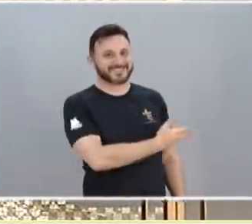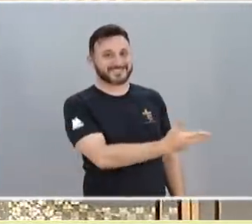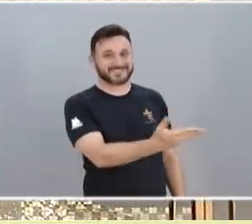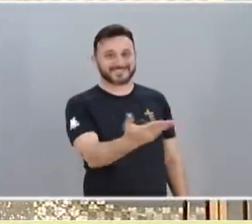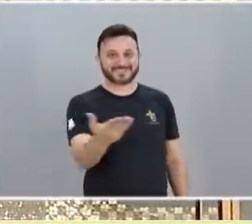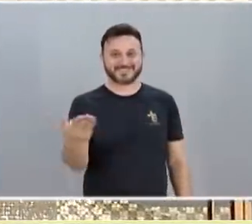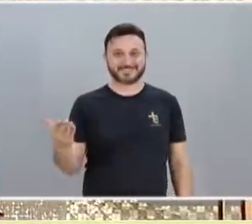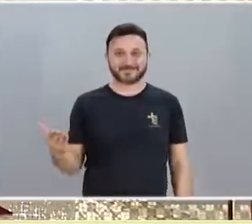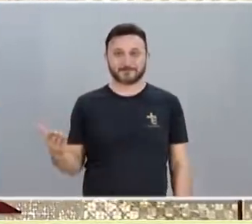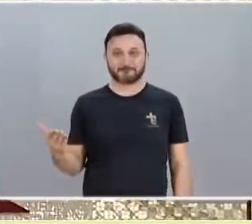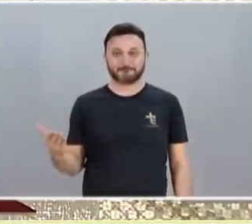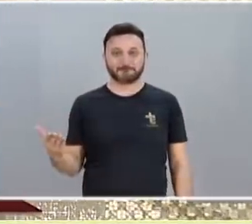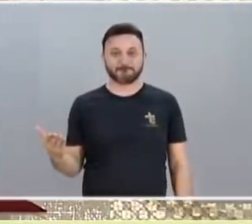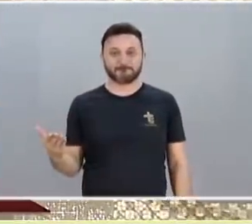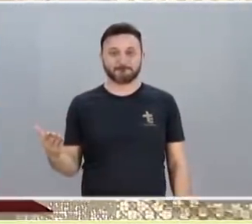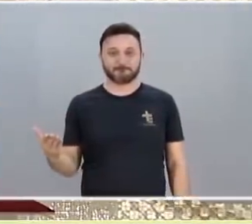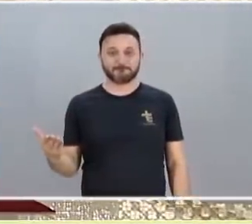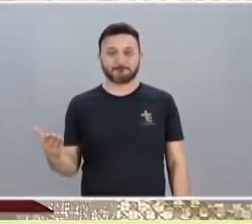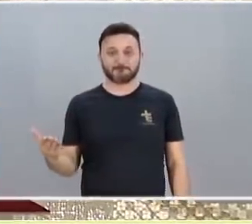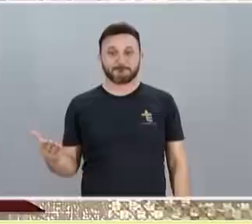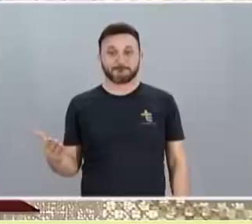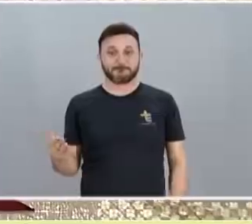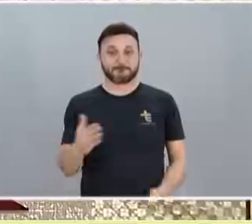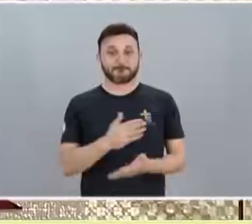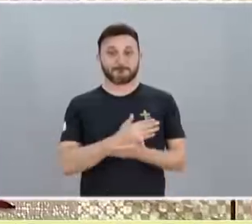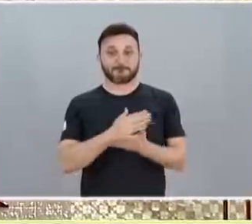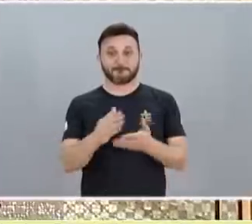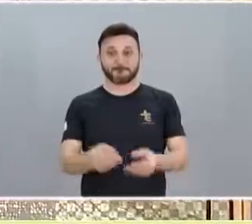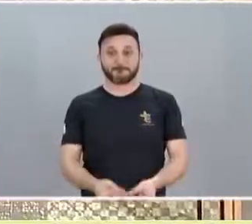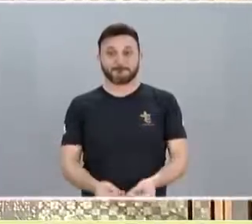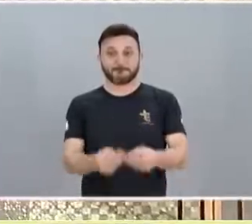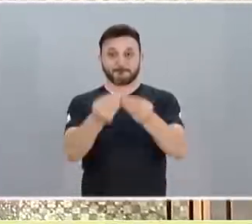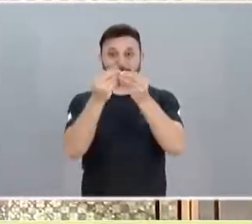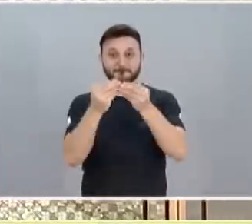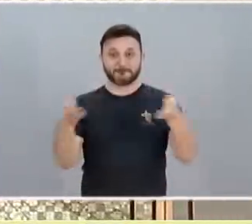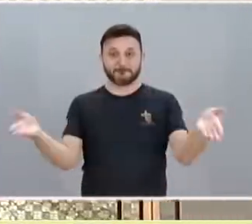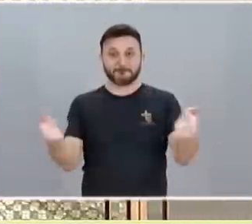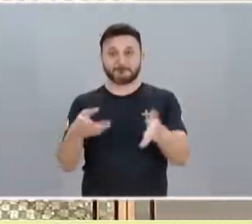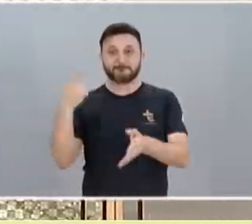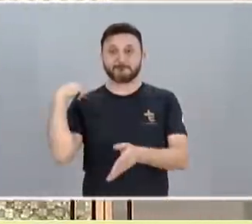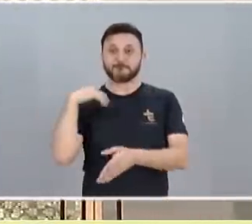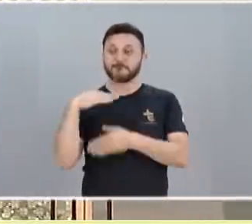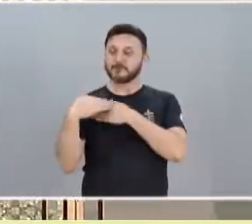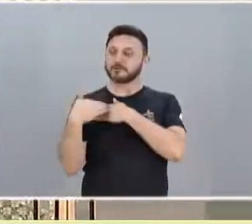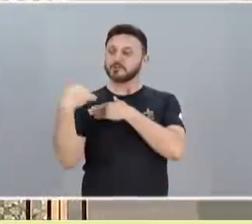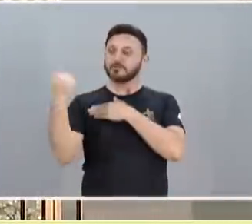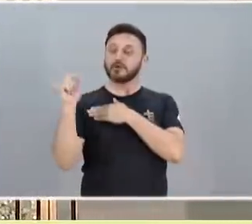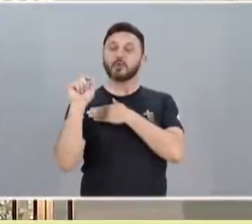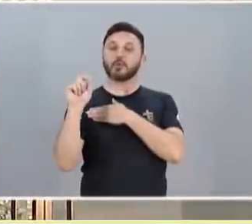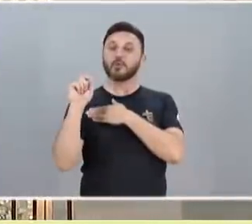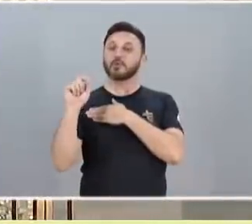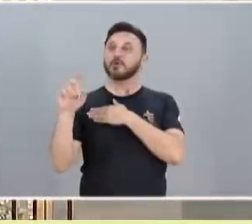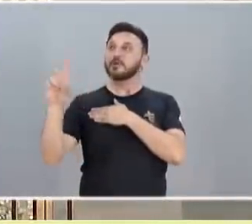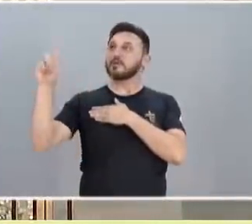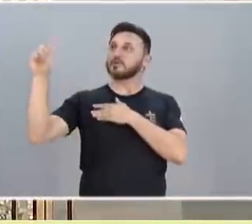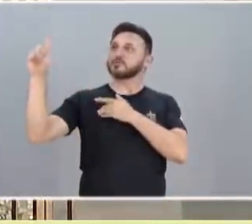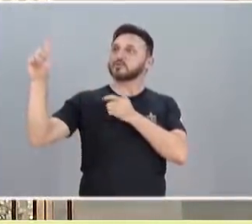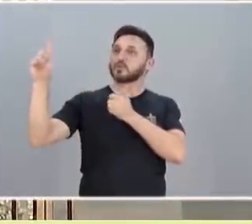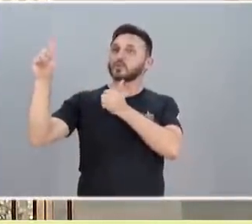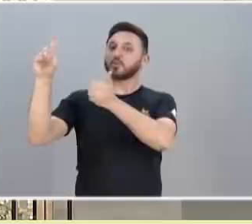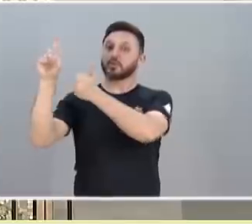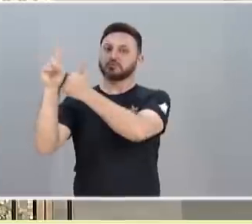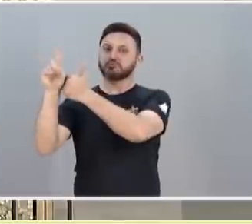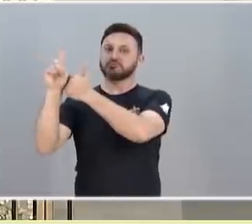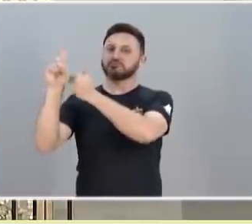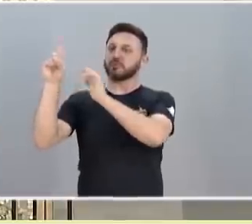filhas, no início da missa somos chamados a uma profunda conexão com Deus, o